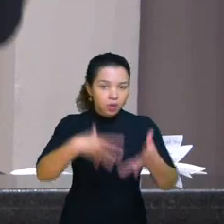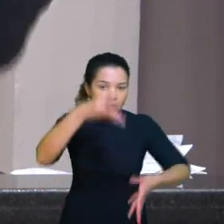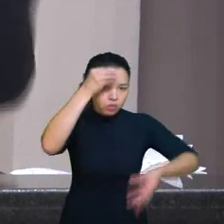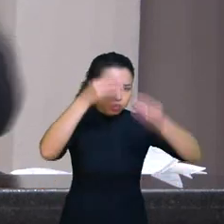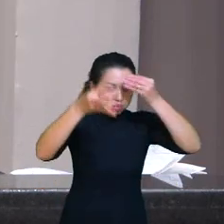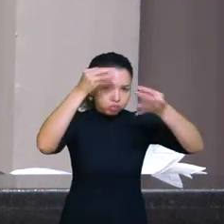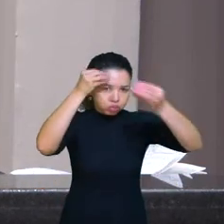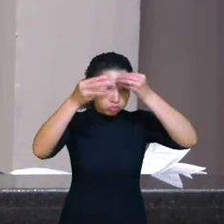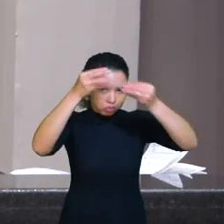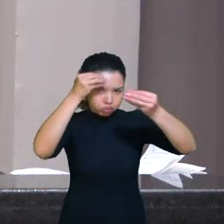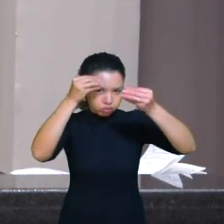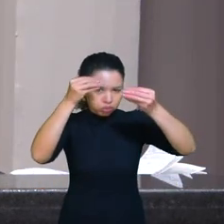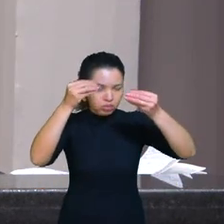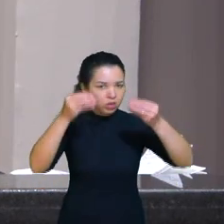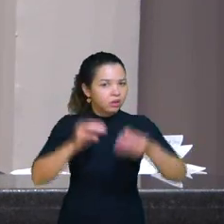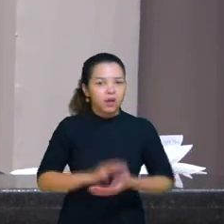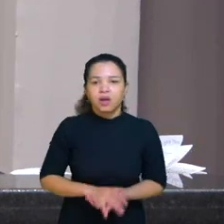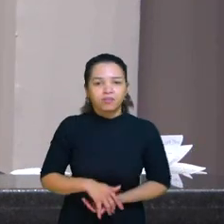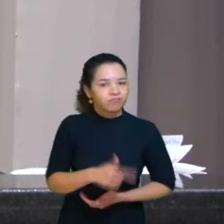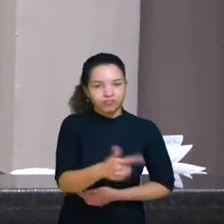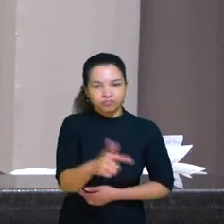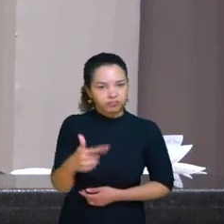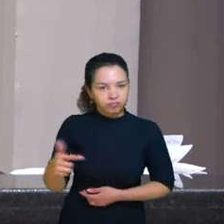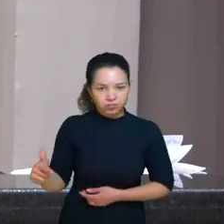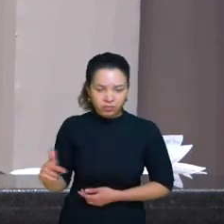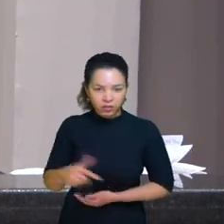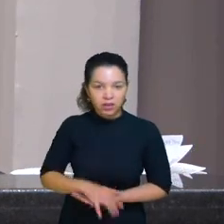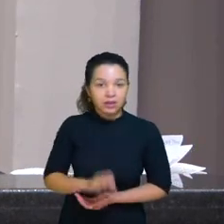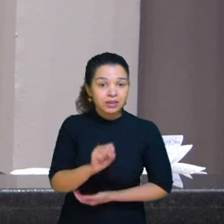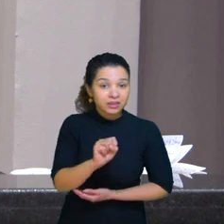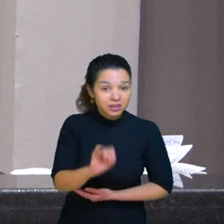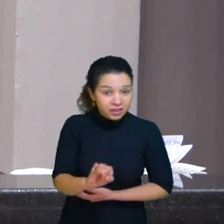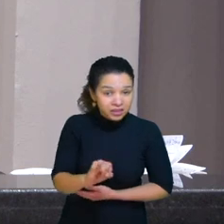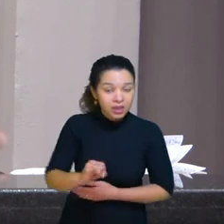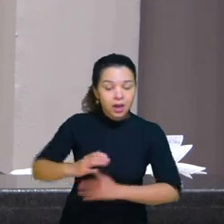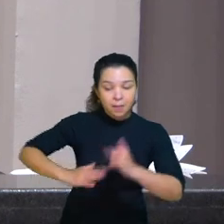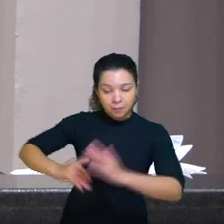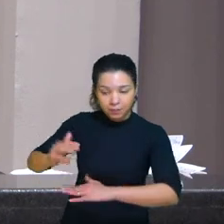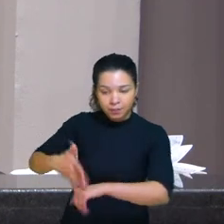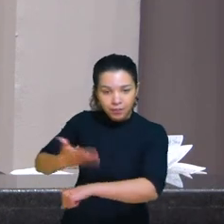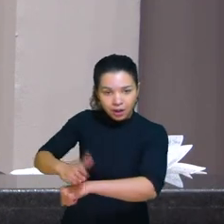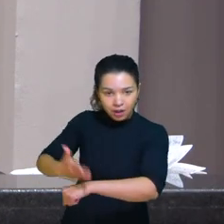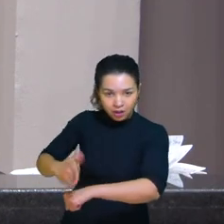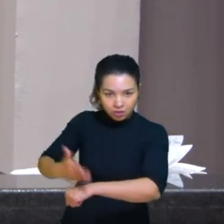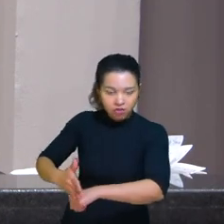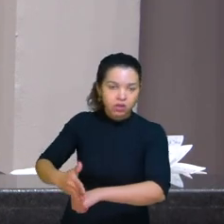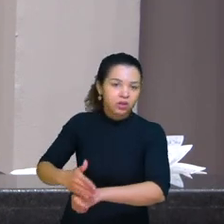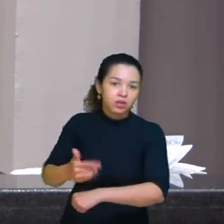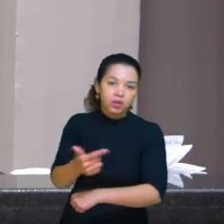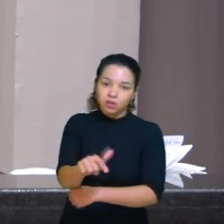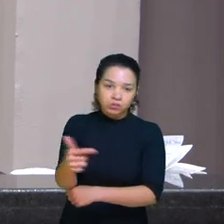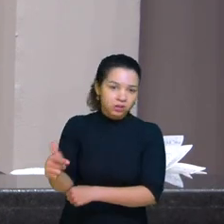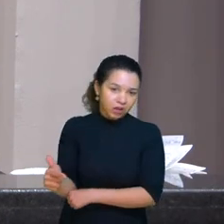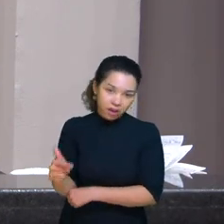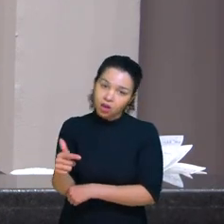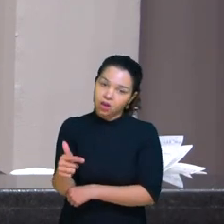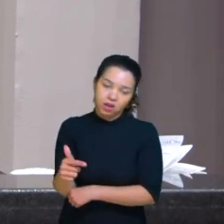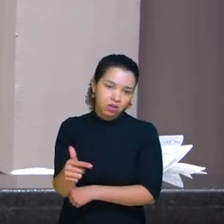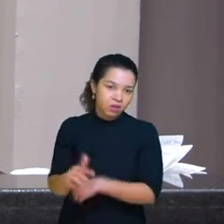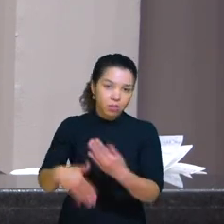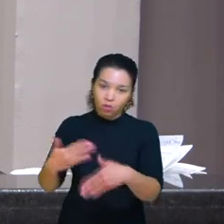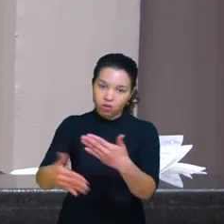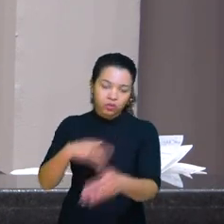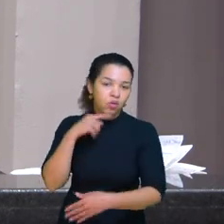isso não faz minha gente se ele não viver isso no processo formativo ele não faz E aí por isso eu vou fazer